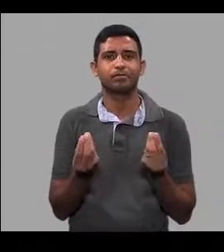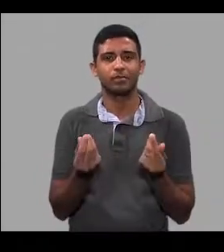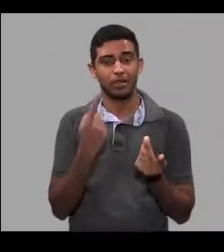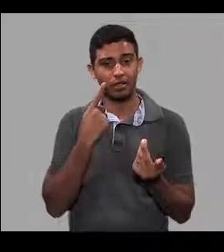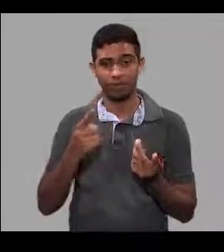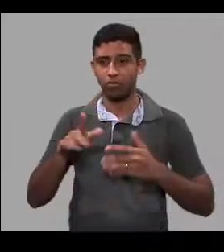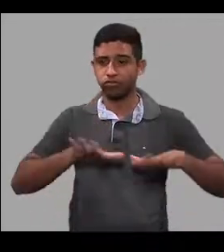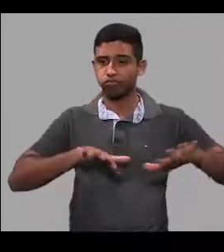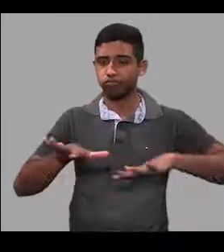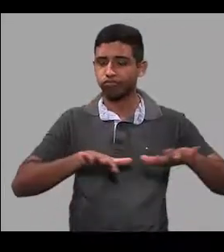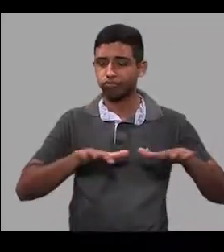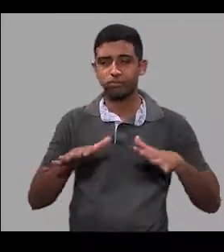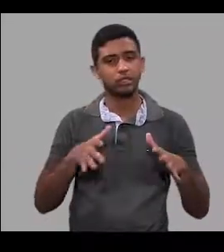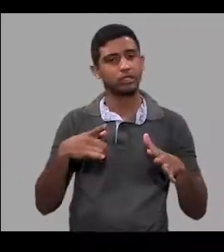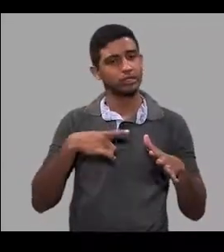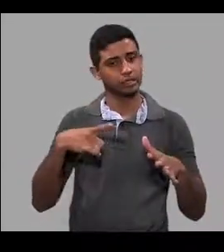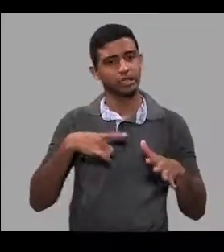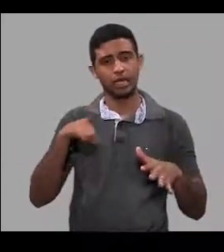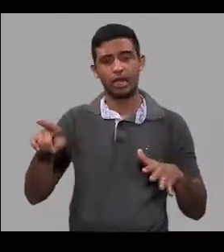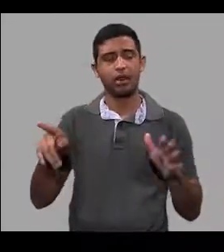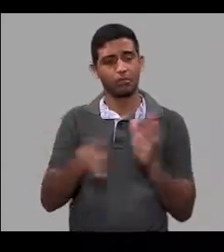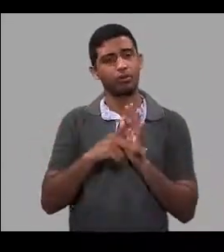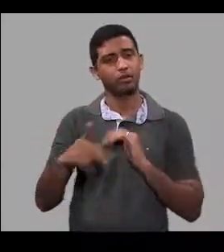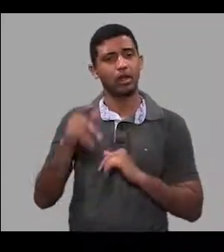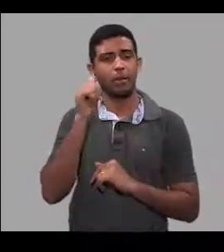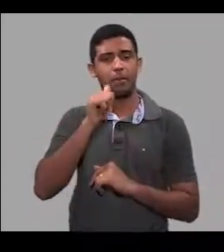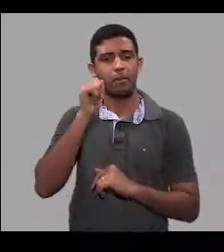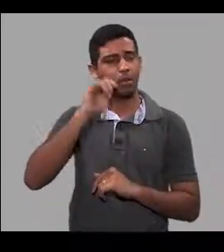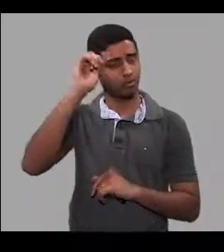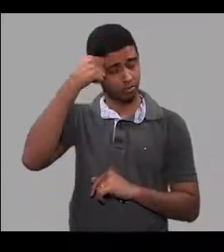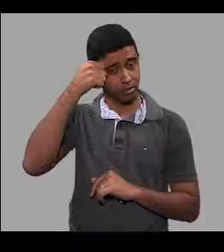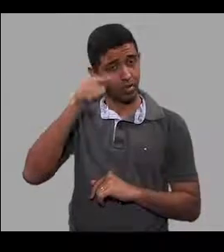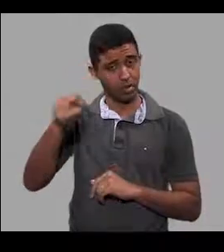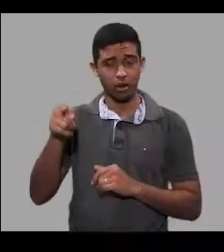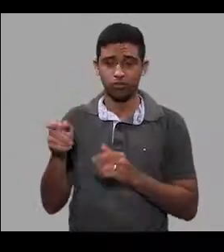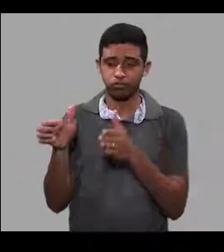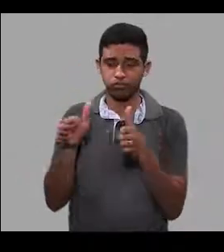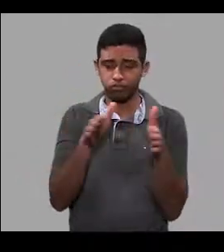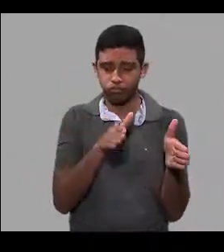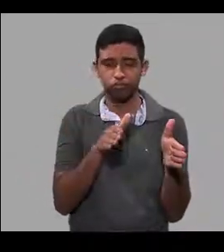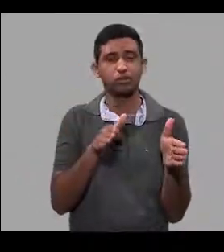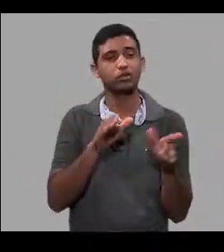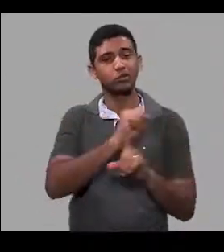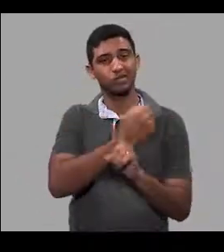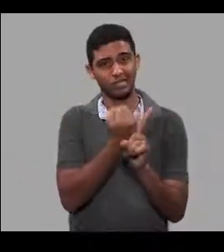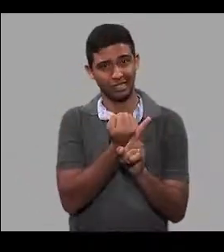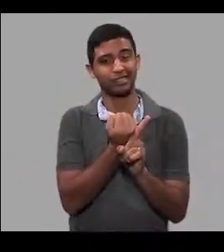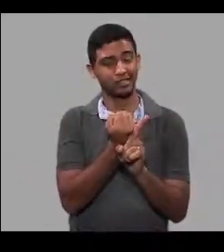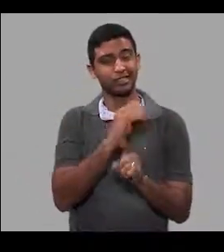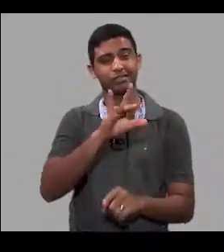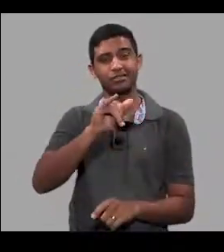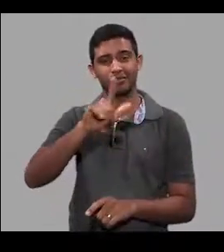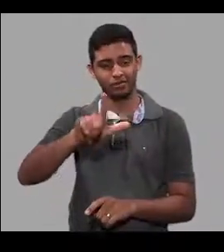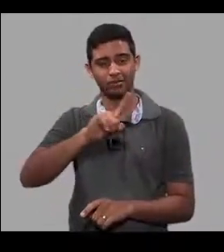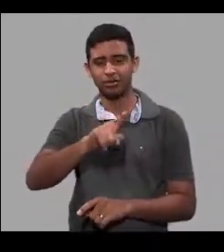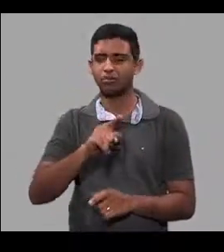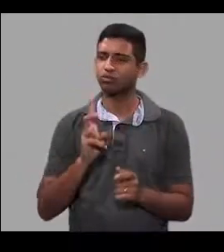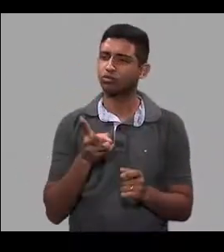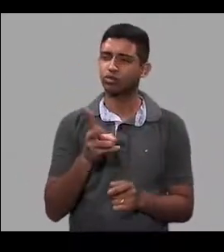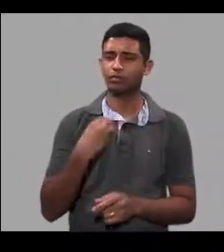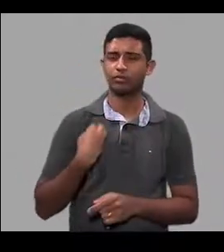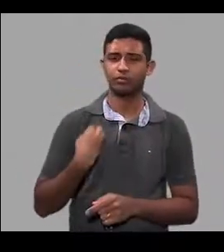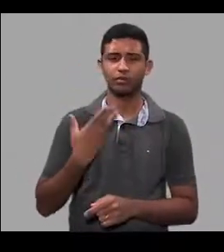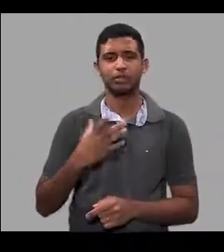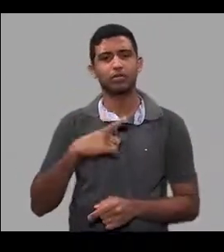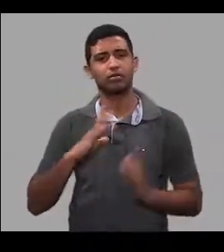de uma movimentação feita pelas próprias mulheres negras, organizadas no movimento da sociedade civil, já existe há algum tempo, que é o